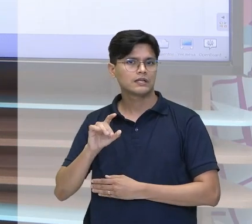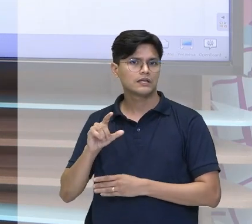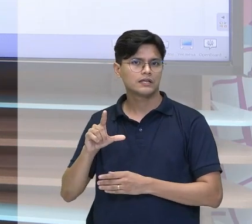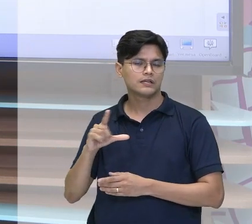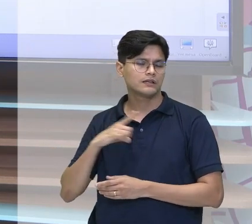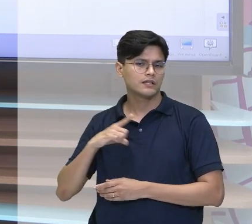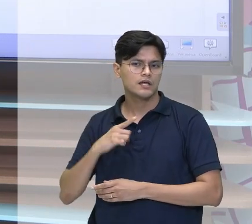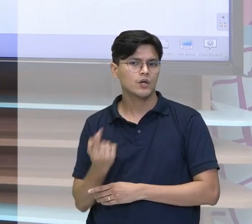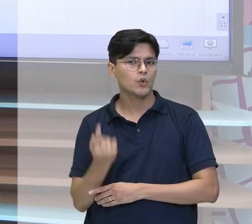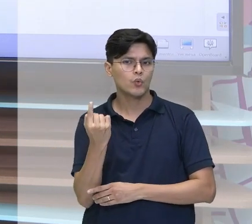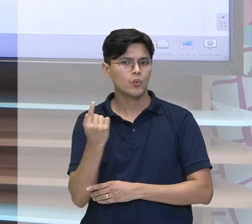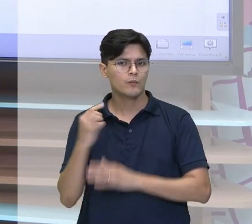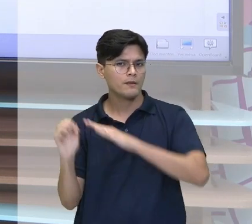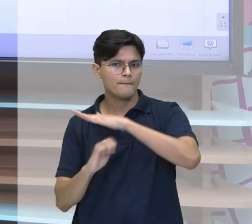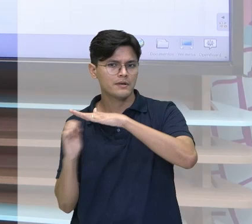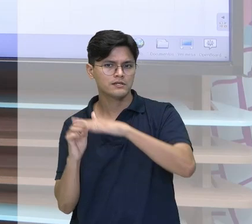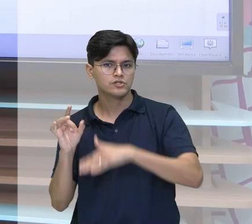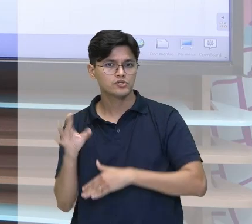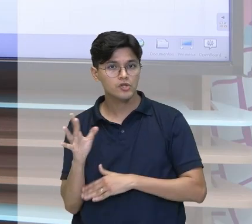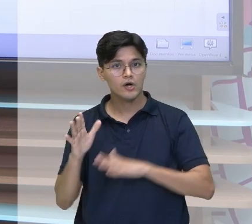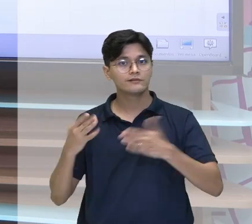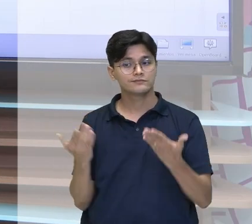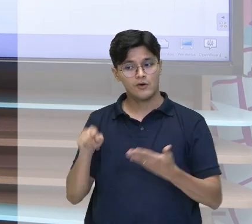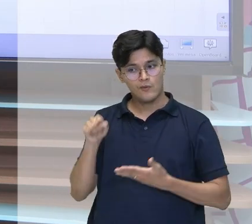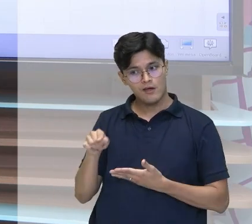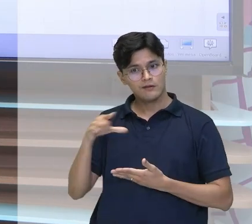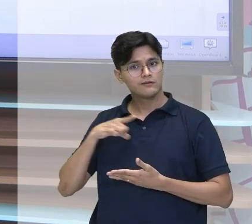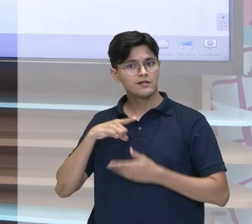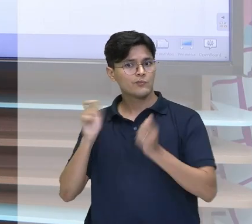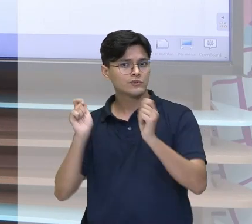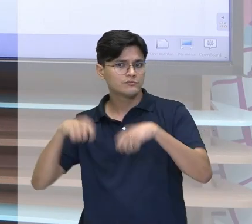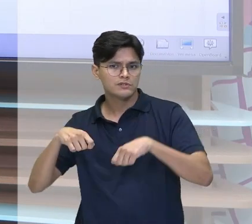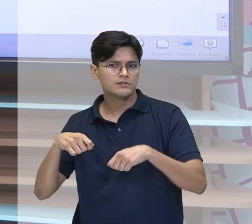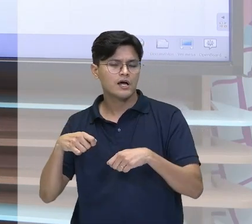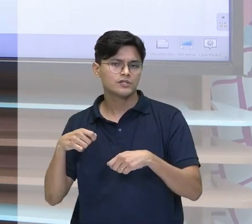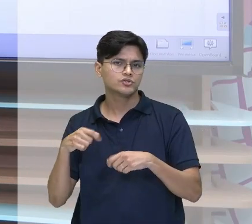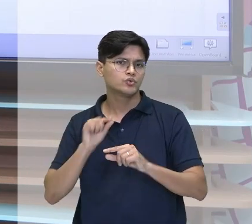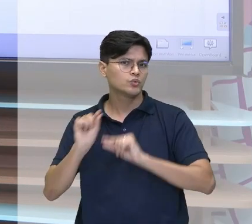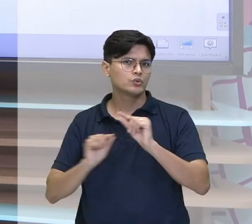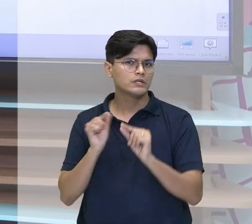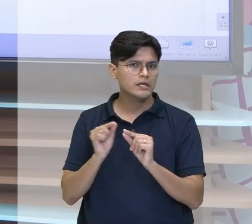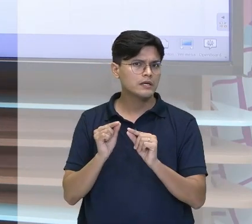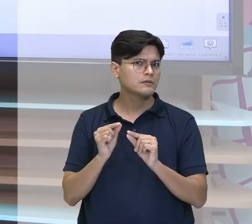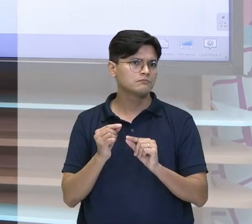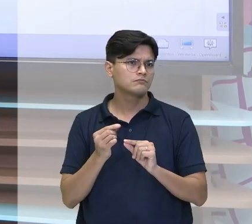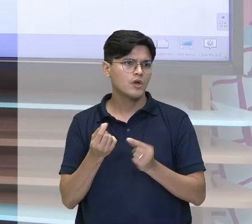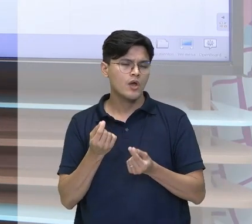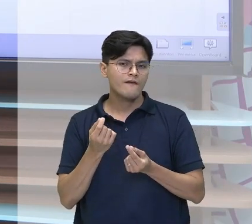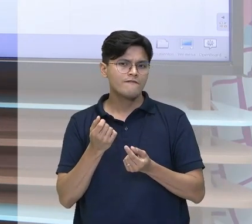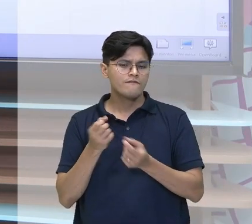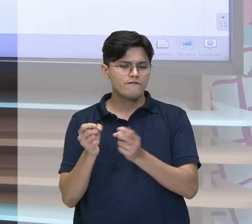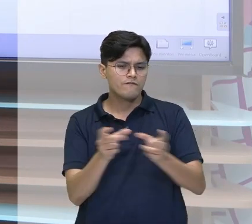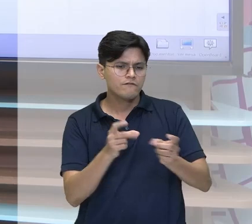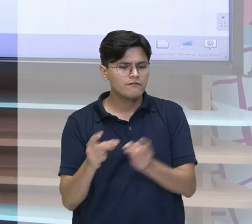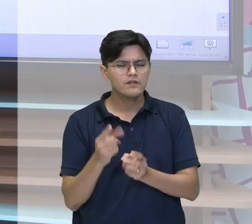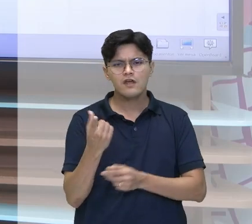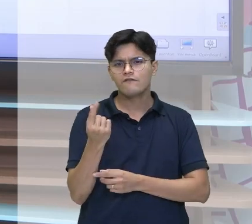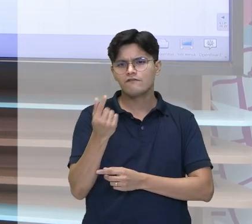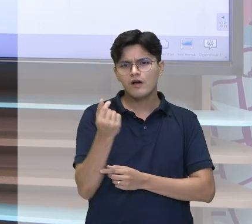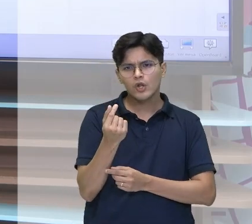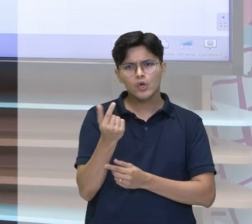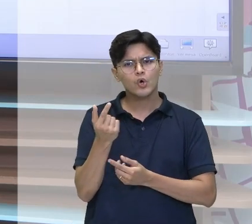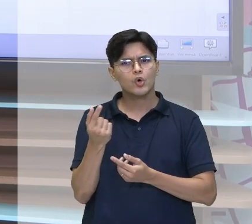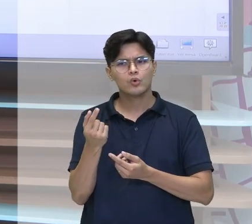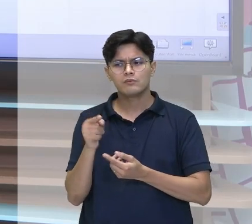cidade, vai cobrar o preço que quiser, né? E você vai acabar pagando porque precisa do gás de cozinha. Isso nós chamamos de monopólio.